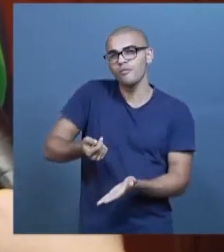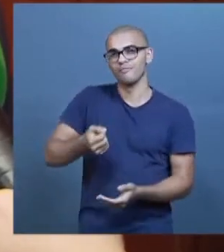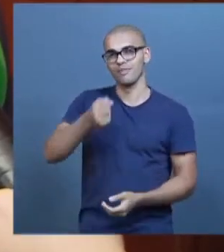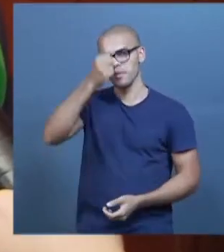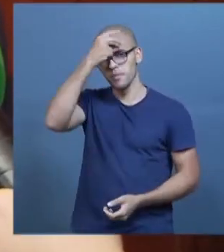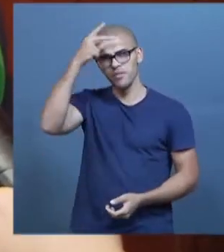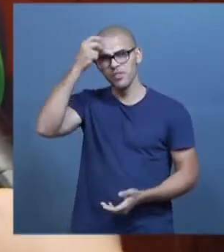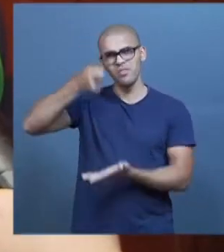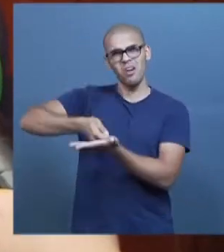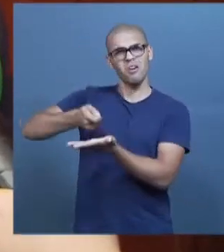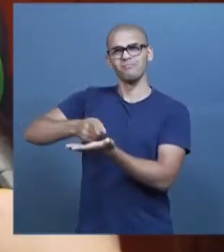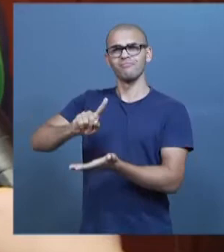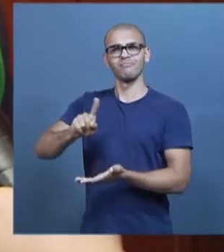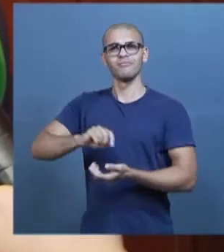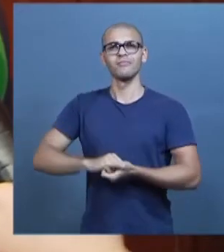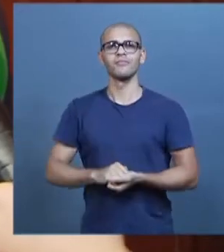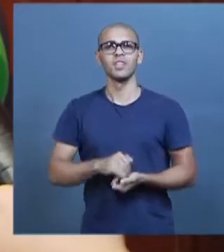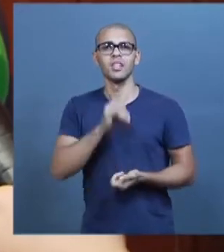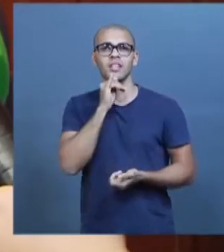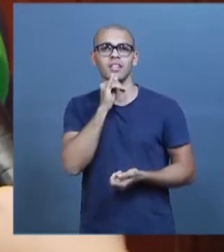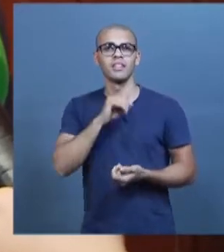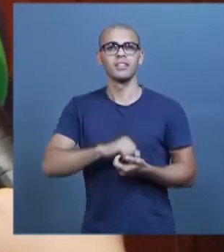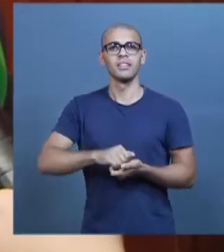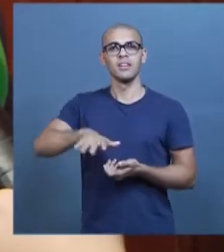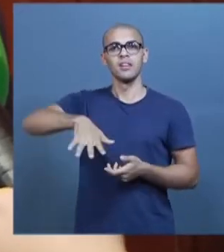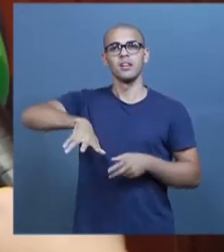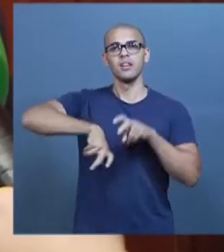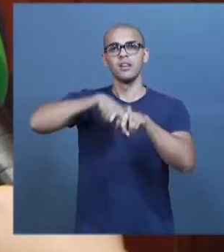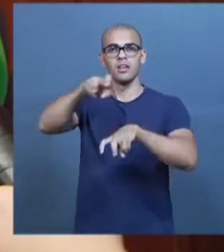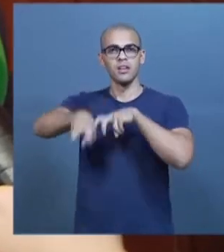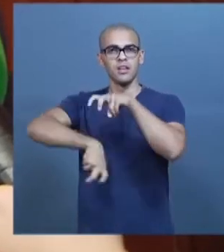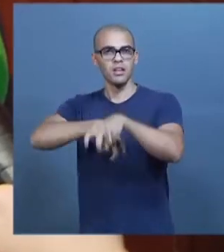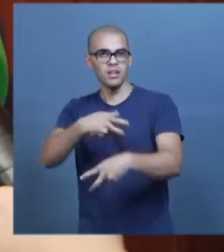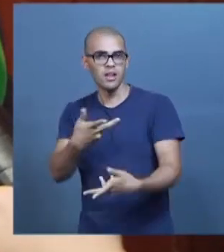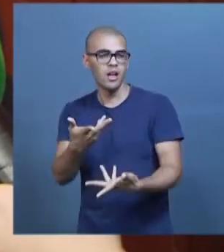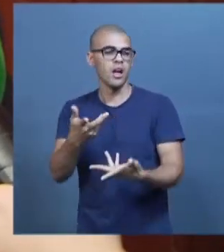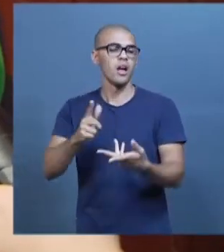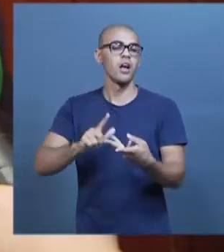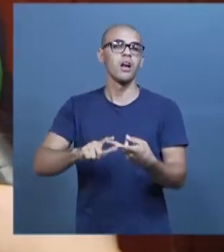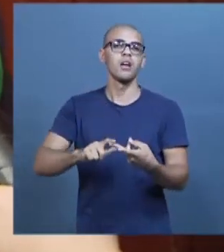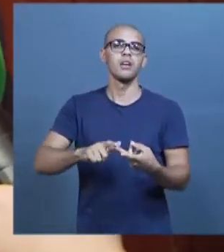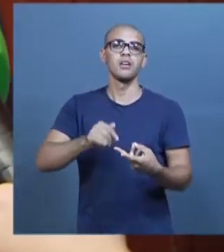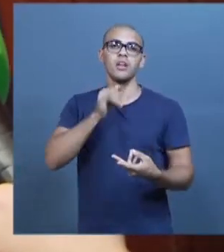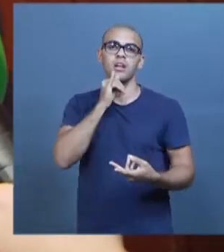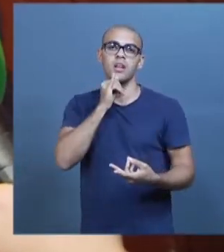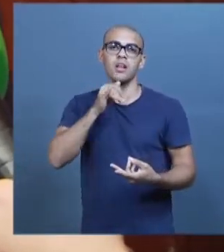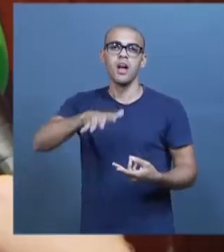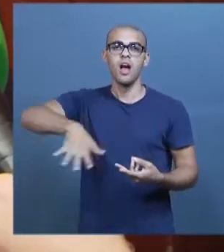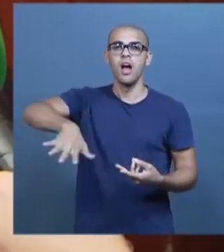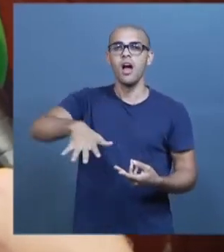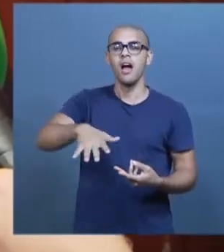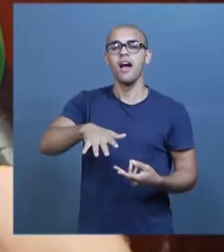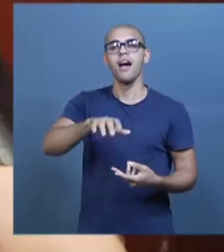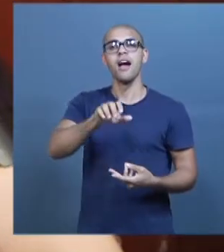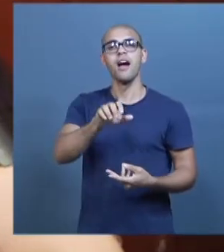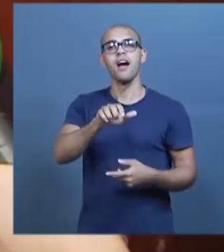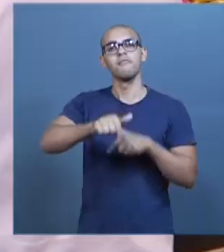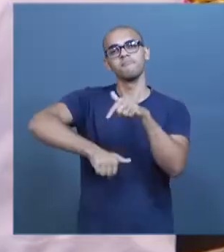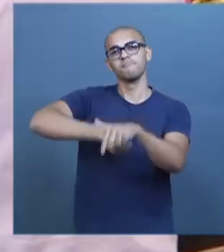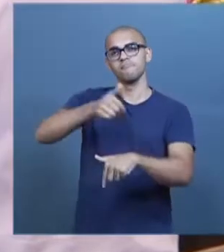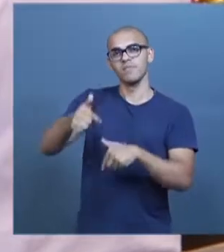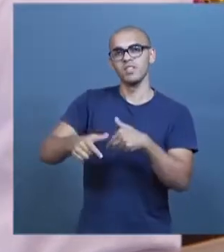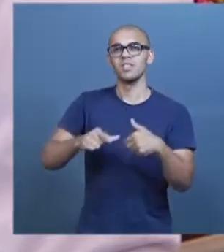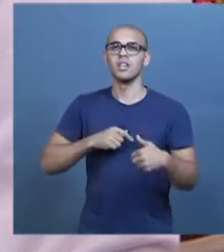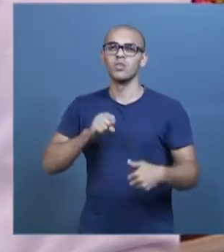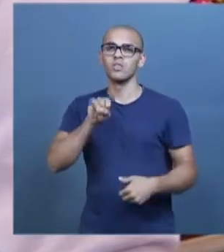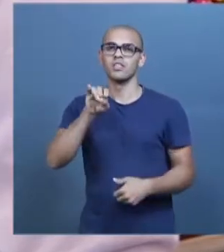têm subsídios, como a agricultura, através do Fundo Rural, o próprio setor de serviços, através do Simples Nacional.